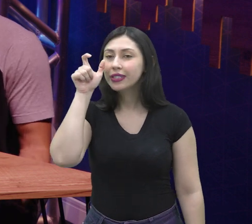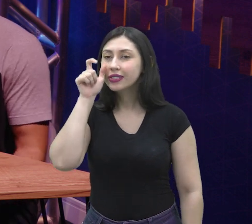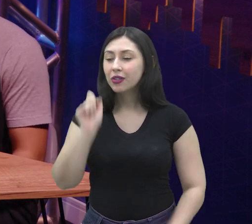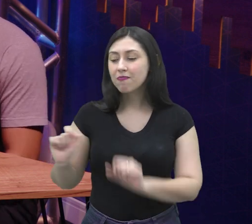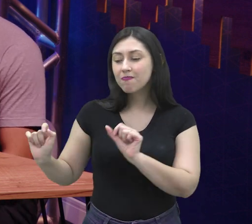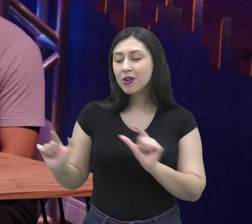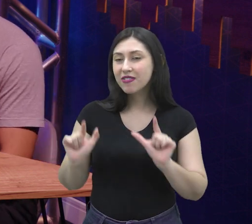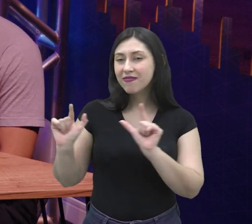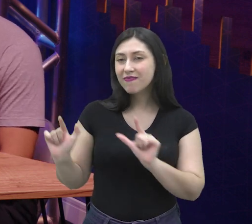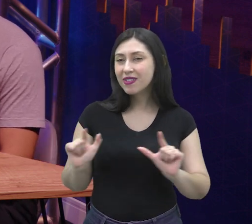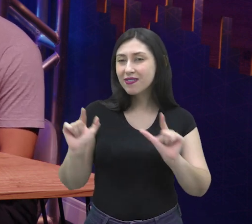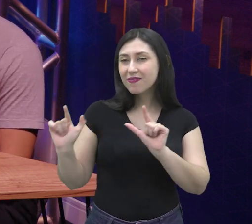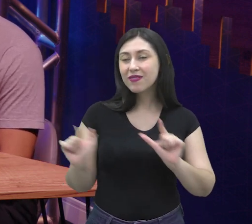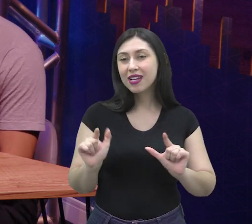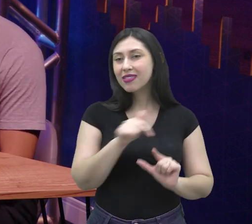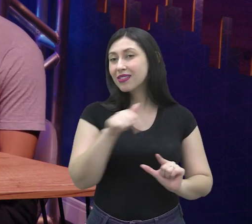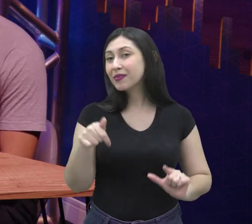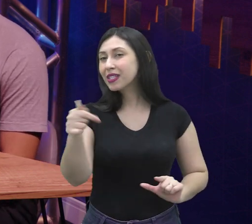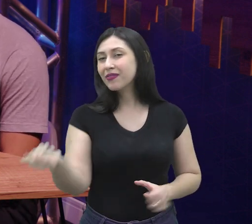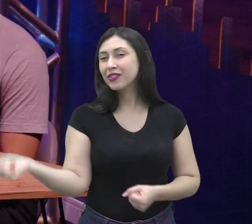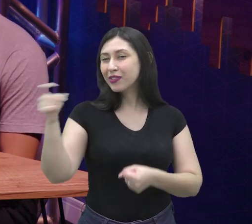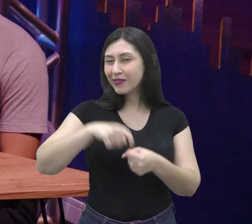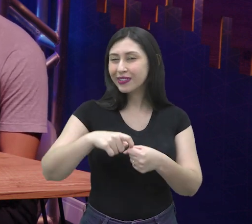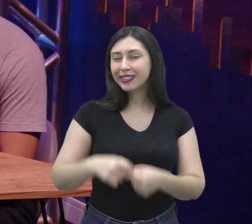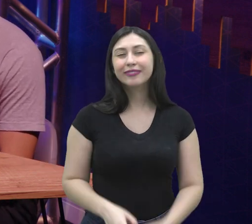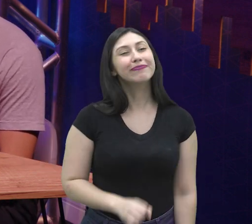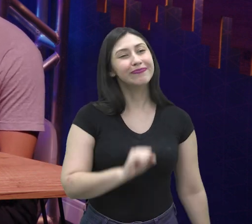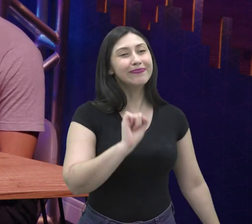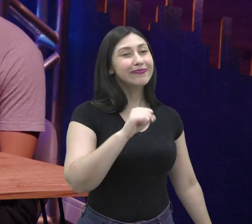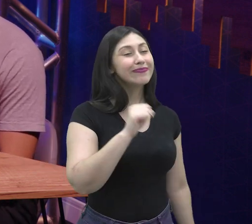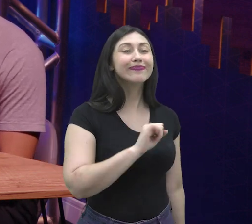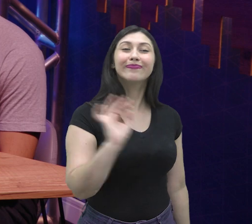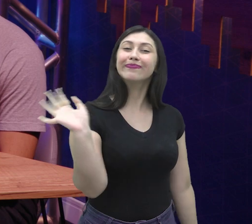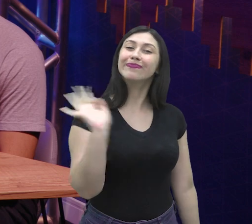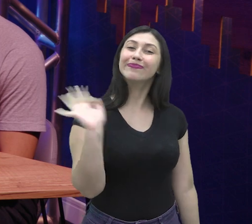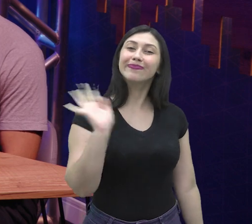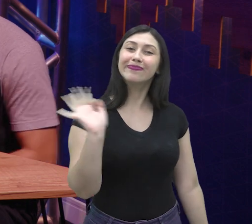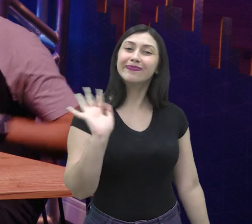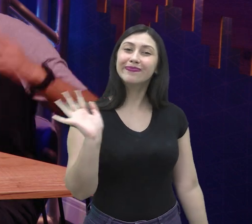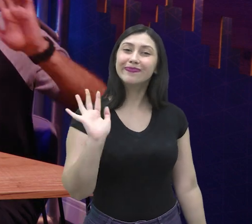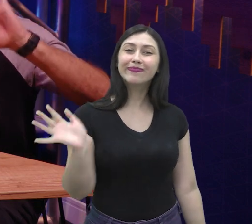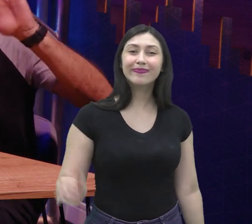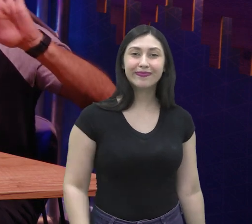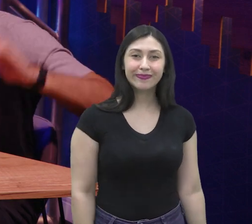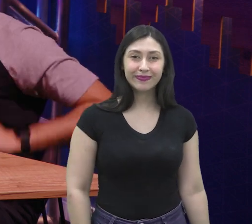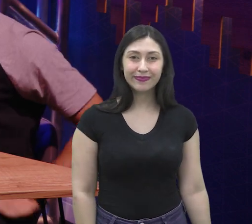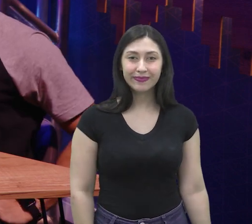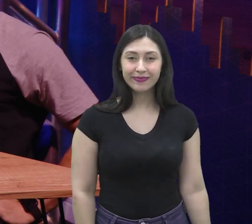assistir os outros episódios do Pode Ser. Semana que vem a gente tá de volta, né, Vicky? É isso, gente. Até semana que vem.